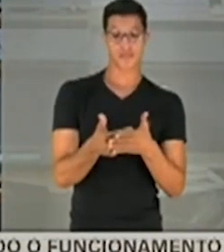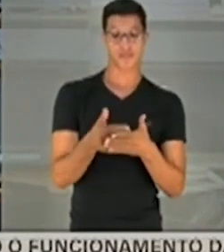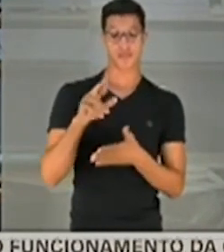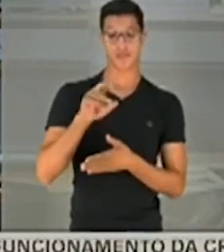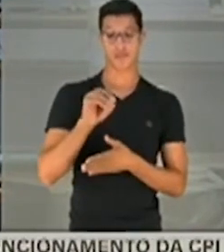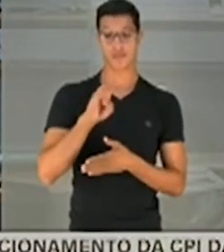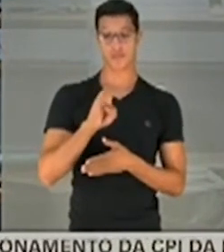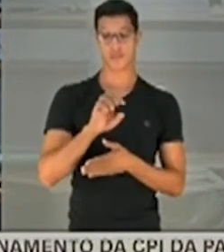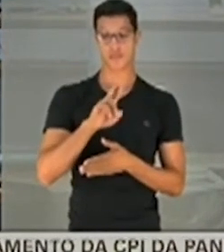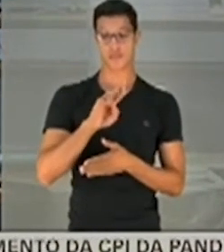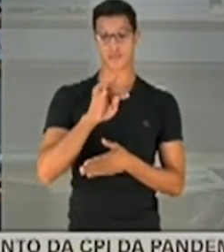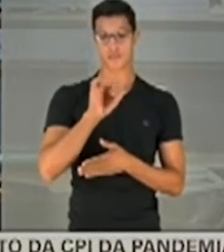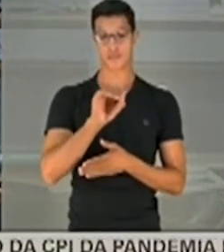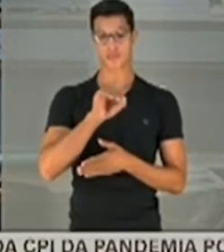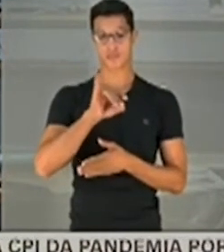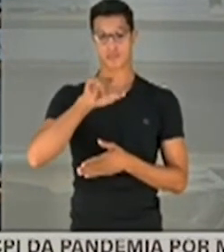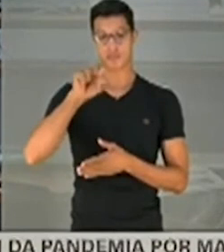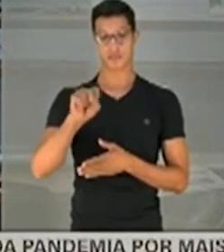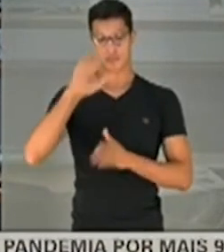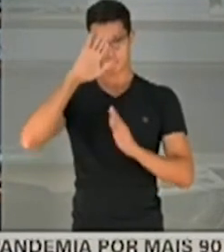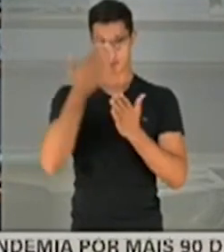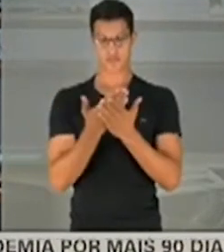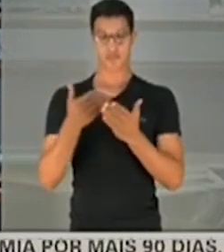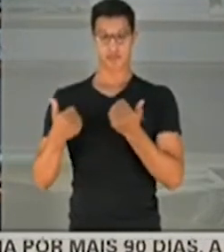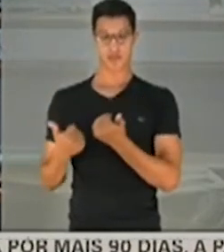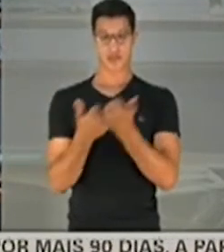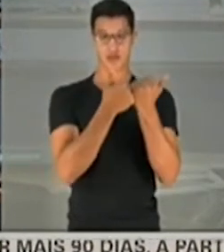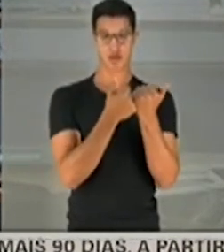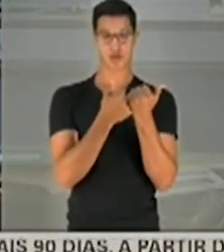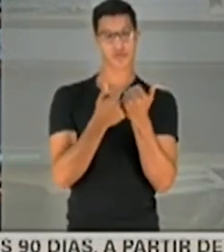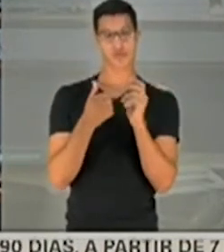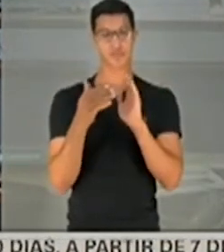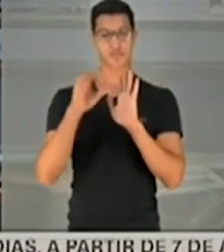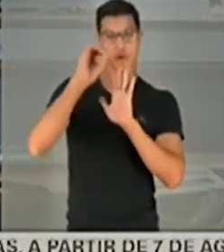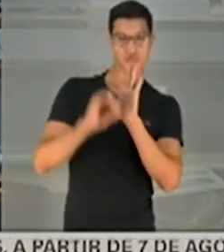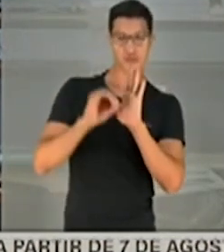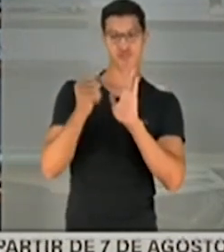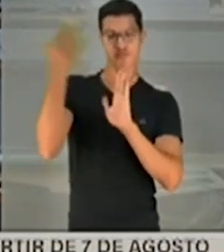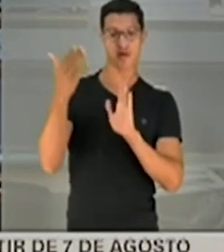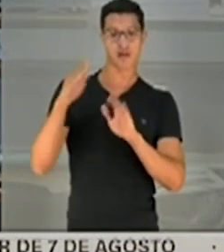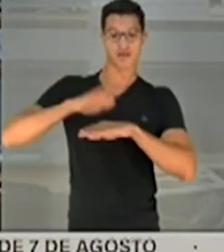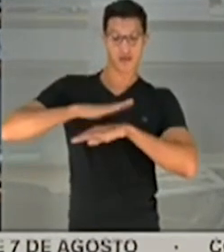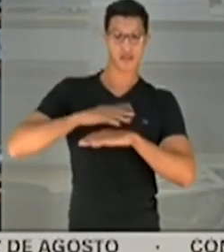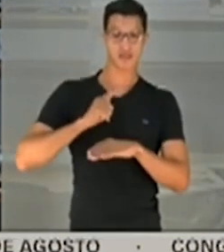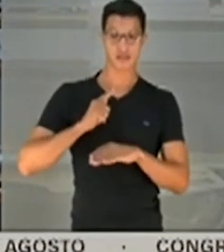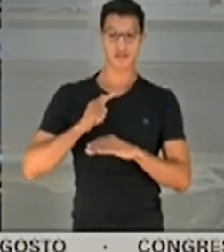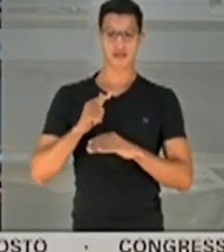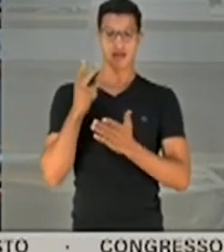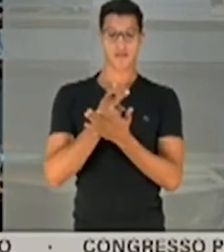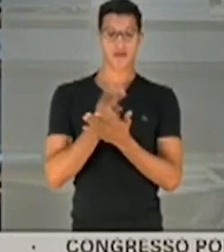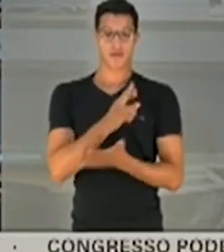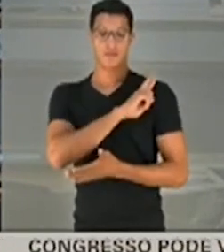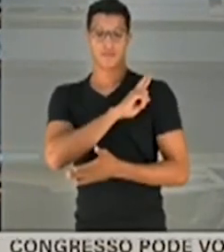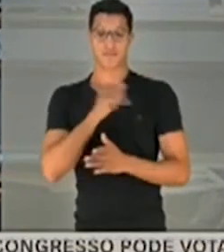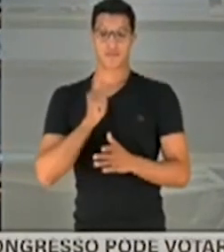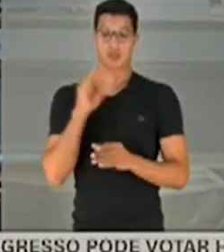Roberto Dias. Eu acredito que até um assessor oficioso, vamos dizer assim. Acho que ele continuava exercendo a mesma função que